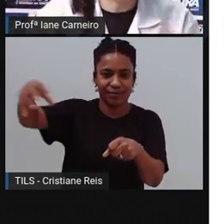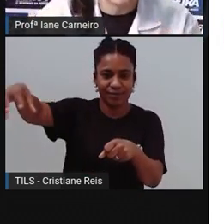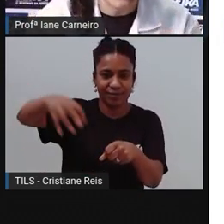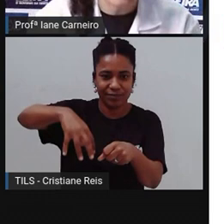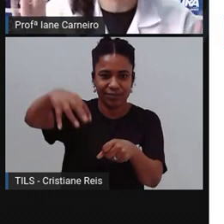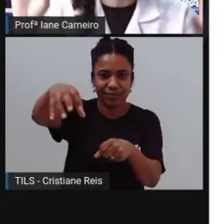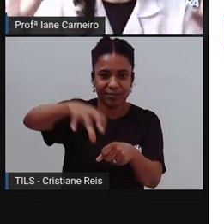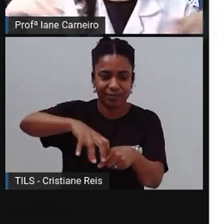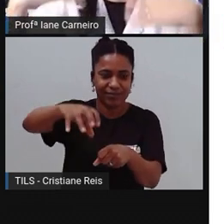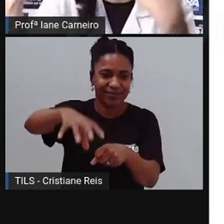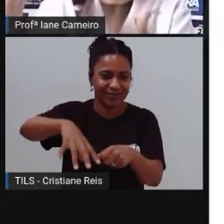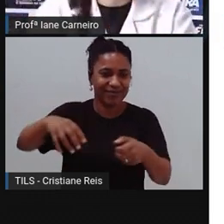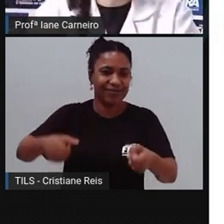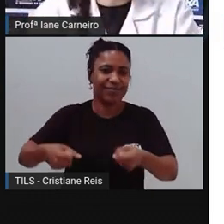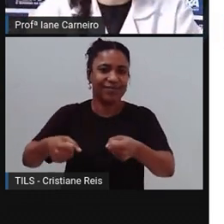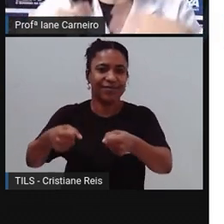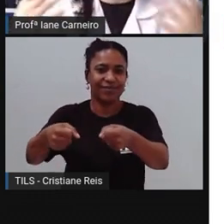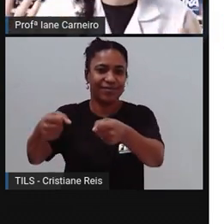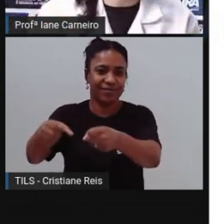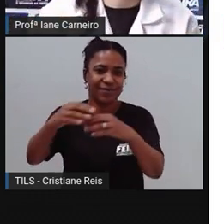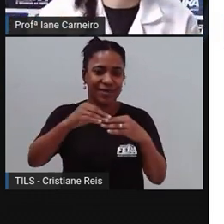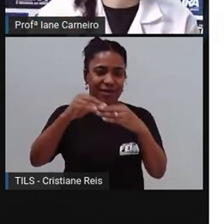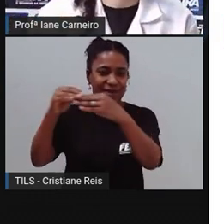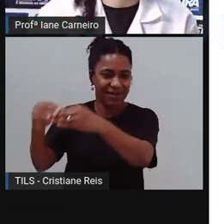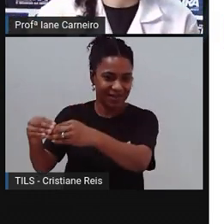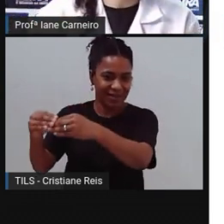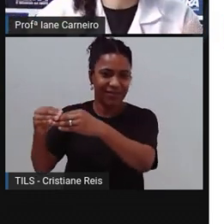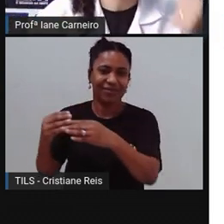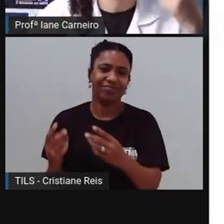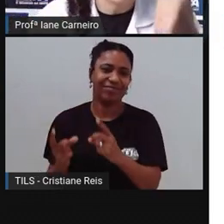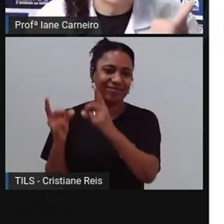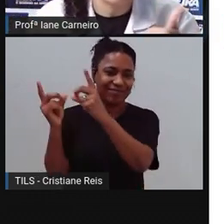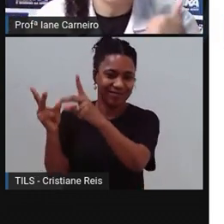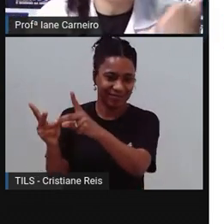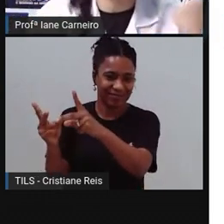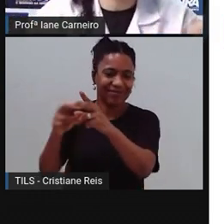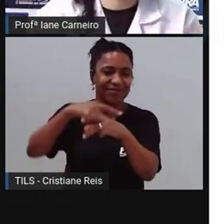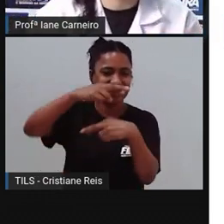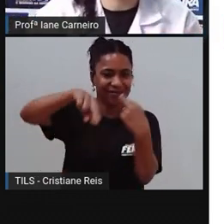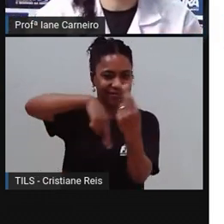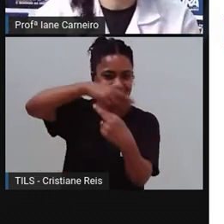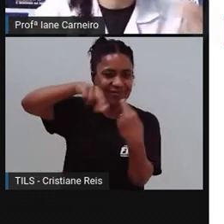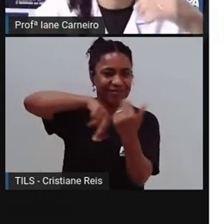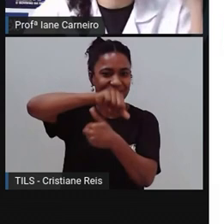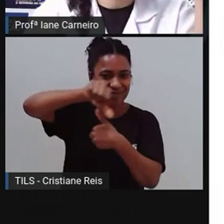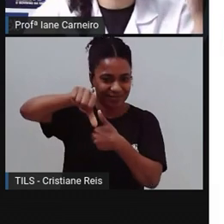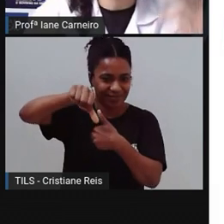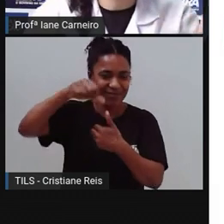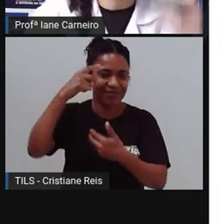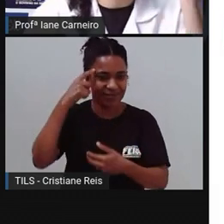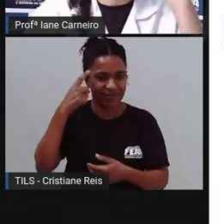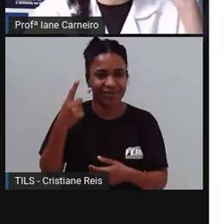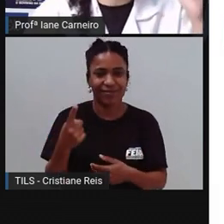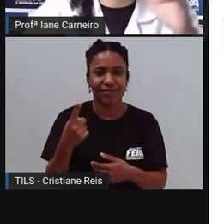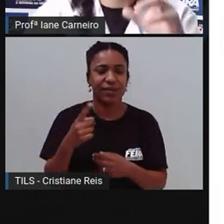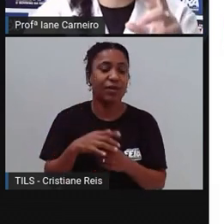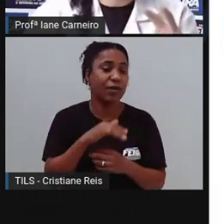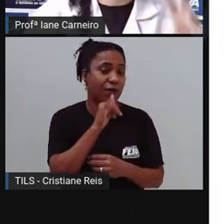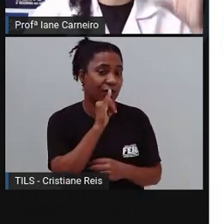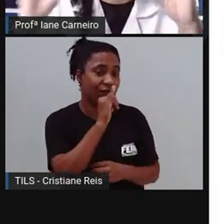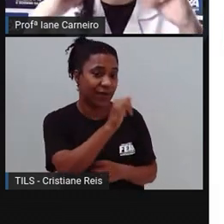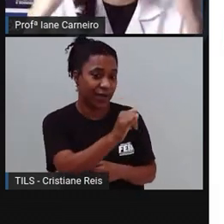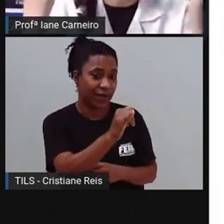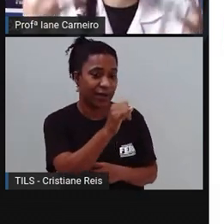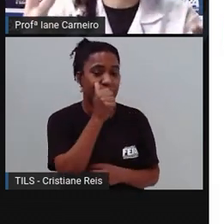esse material e levam para um local para ser reciclado, né? Então o ideal, uma dica que a Pró dá, é para você falar com a mamãe e